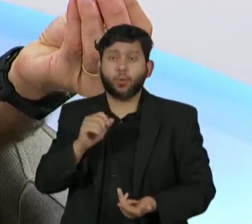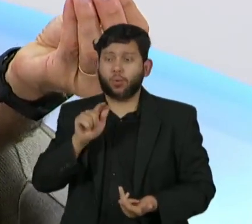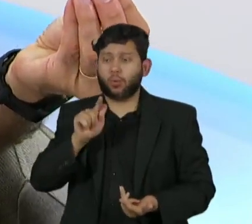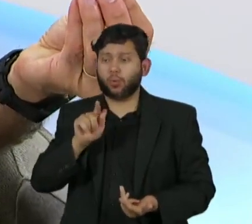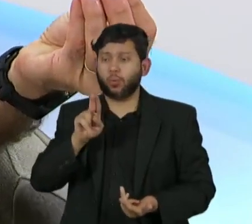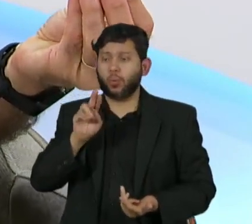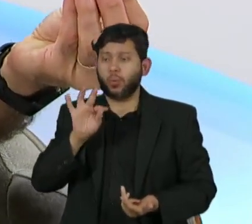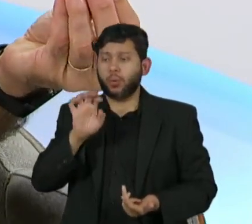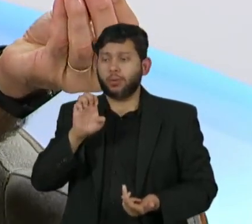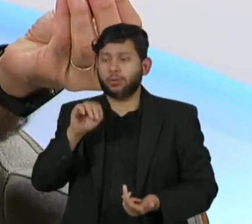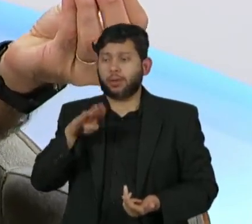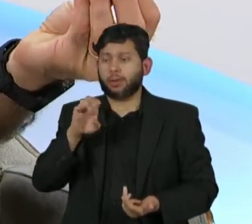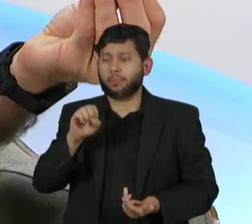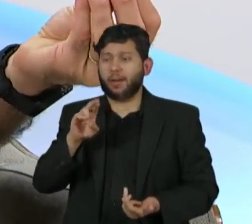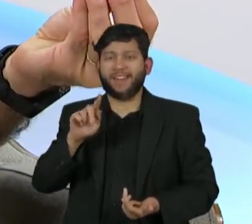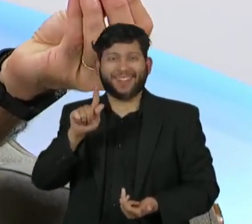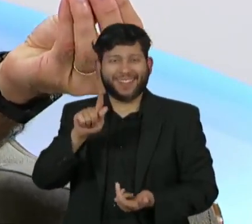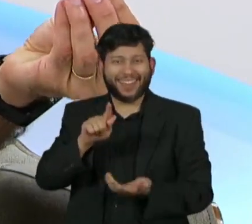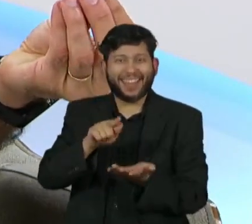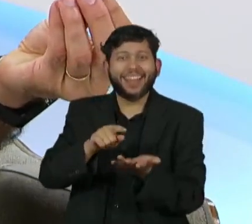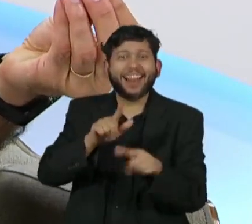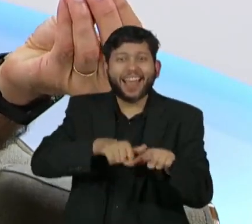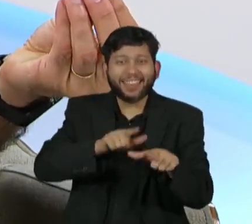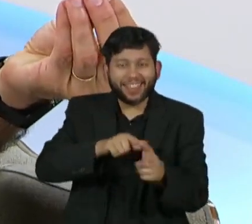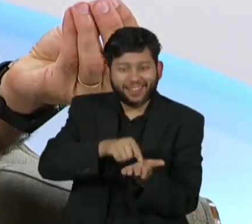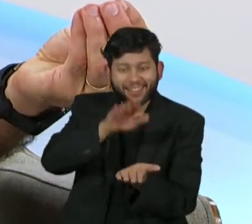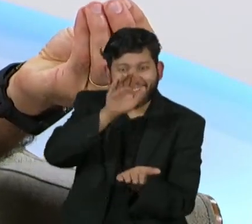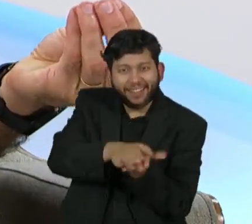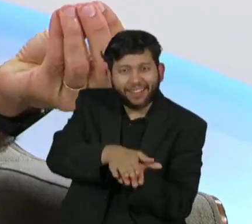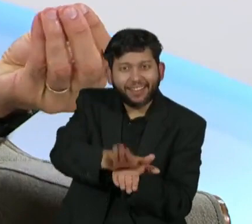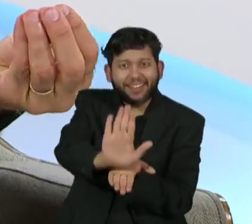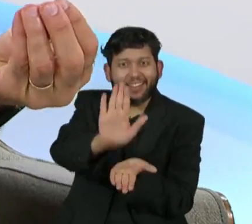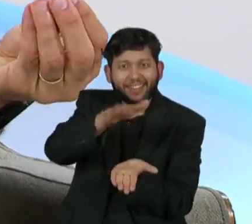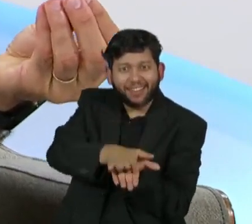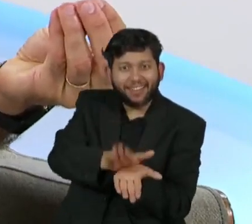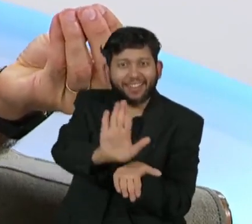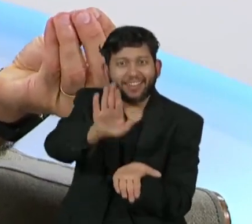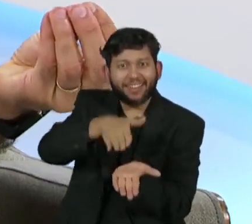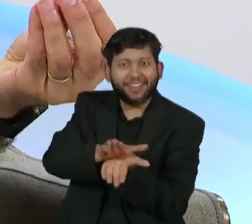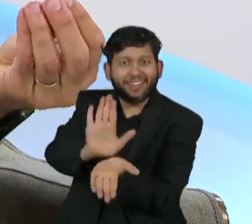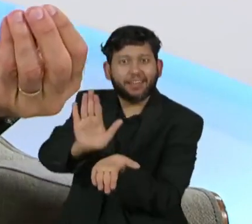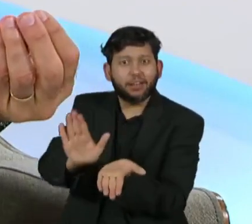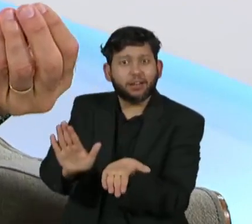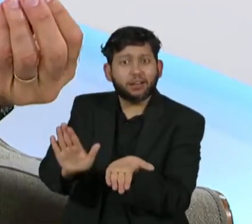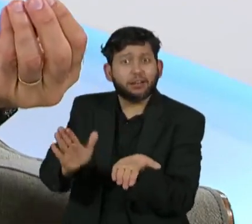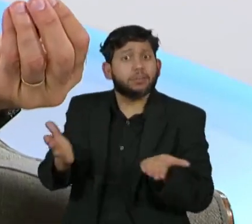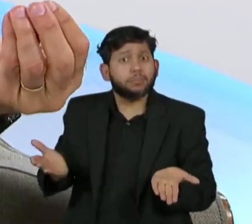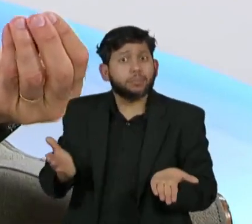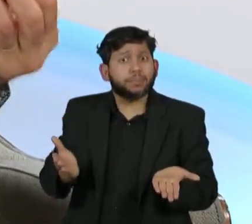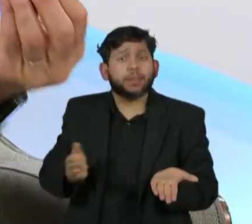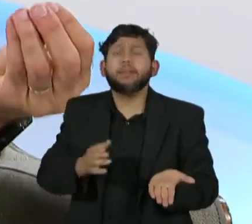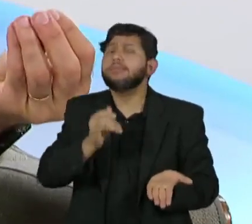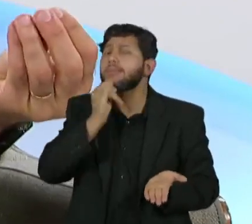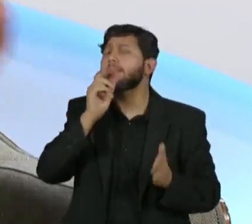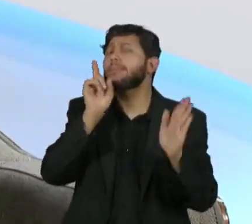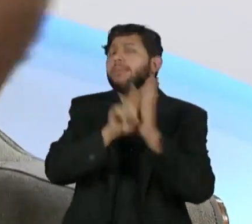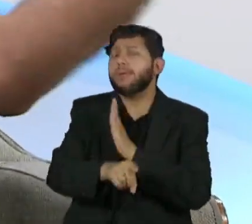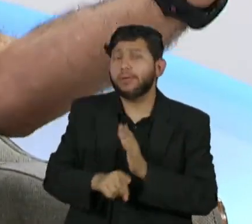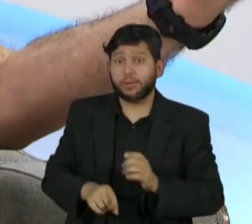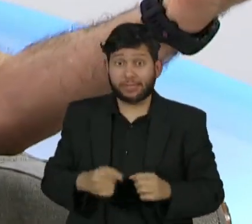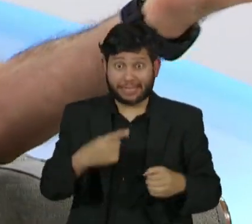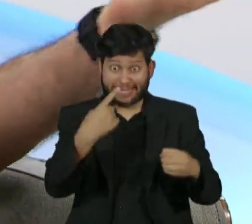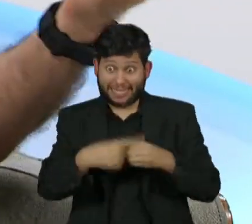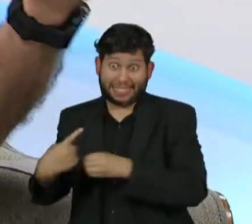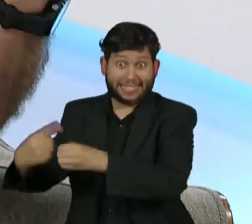Gutenberg na Alemanha daí que você tivesse uma prensa em cada grande cidade da Europa eu vou dezenas de anos espalhou